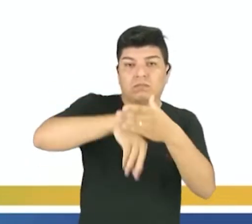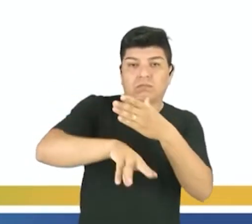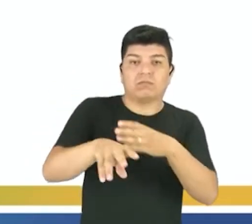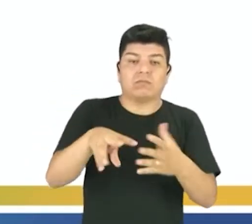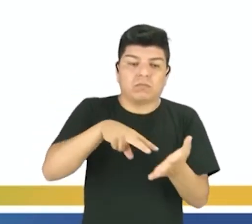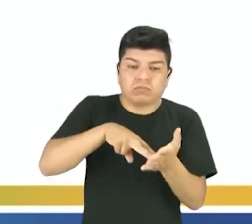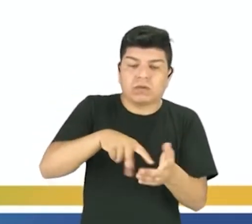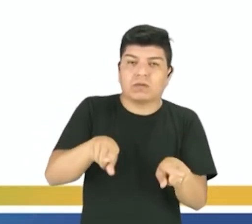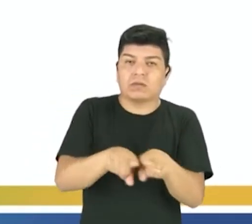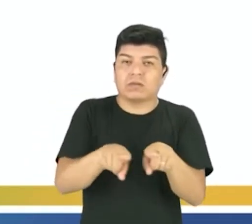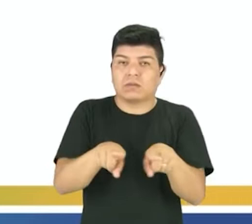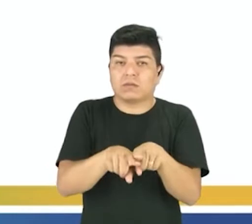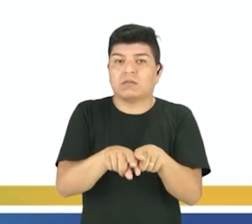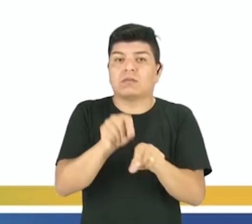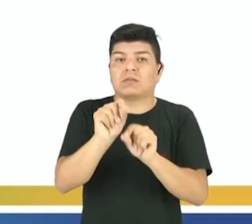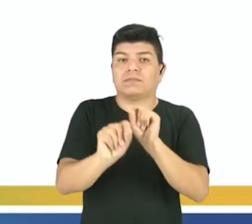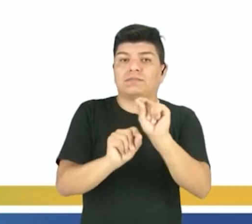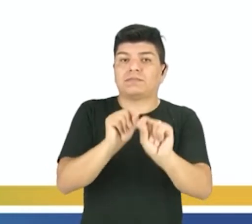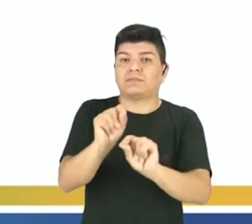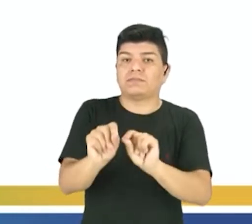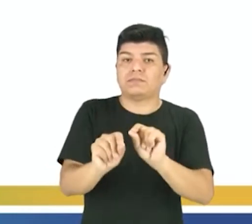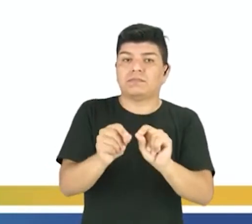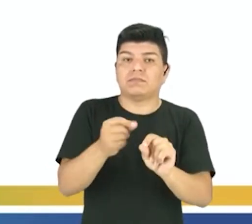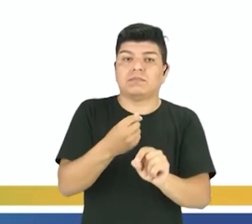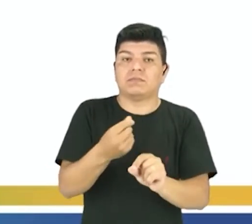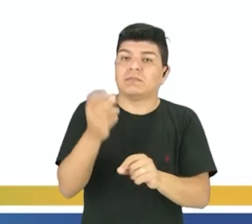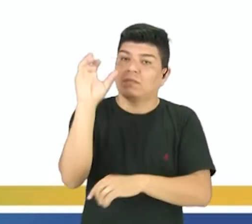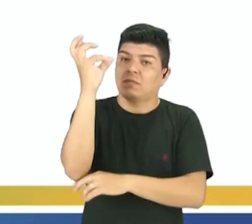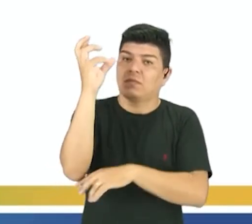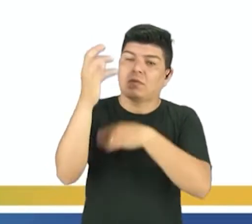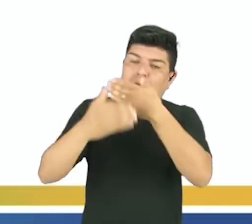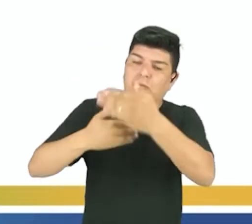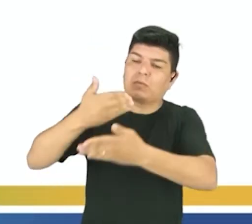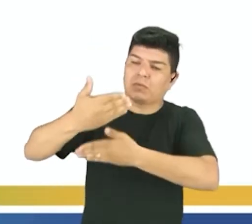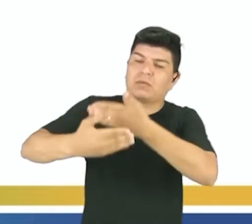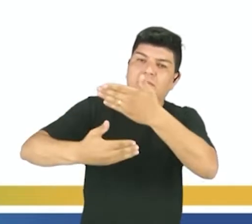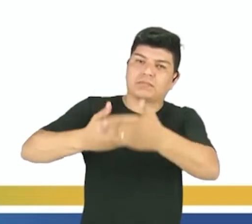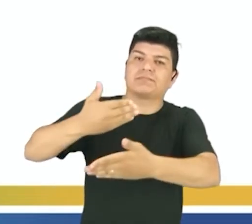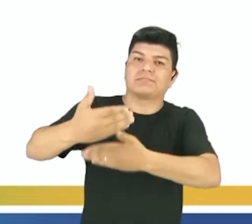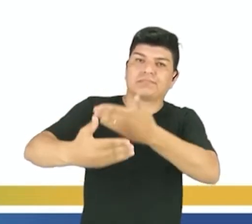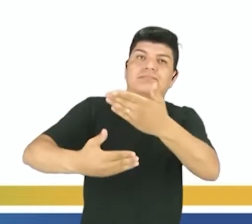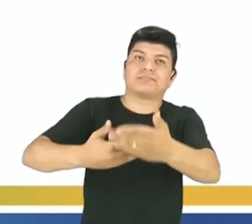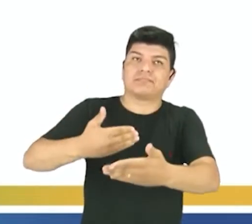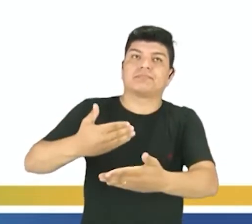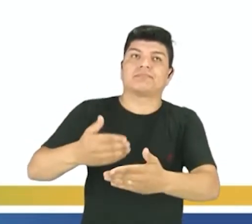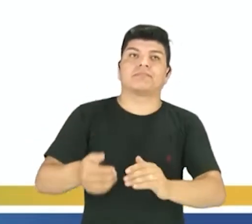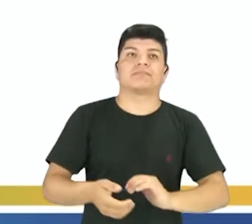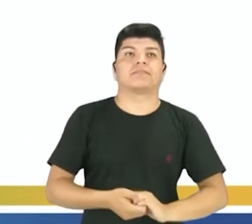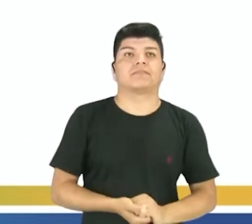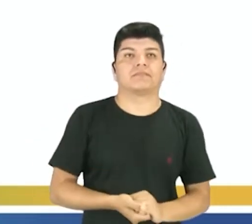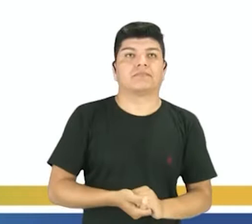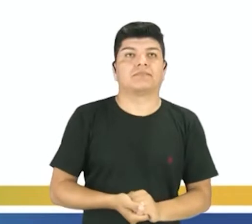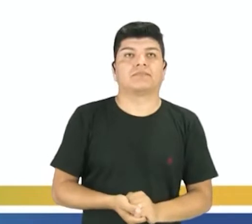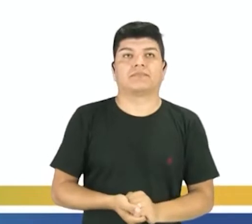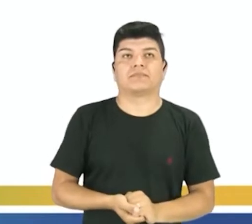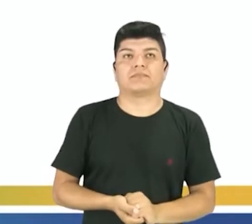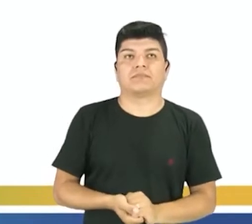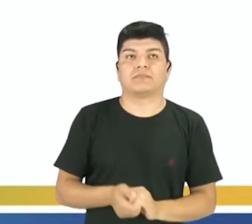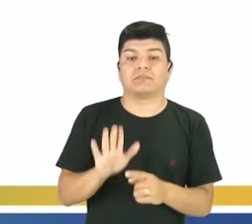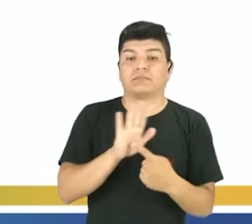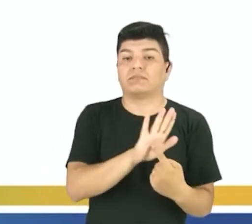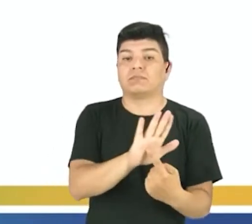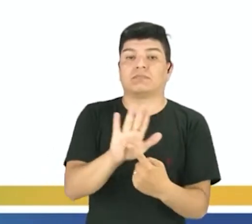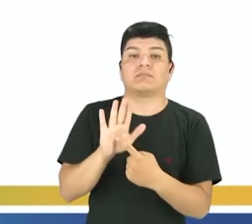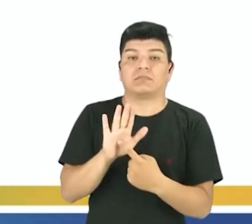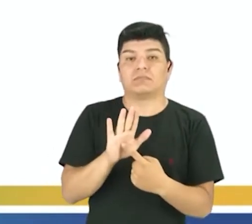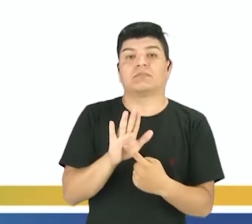né? Que vai dar a longevidade da planta, né? Então vamos lá, abordando